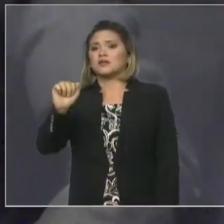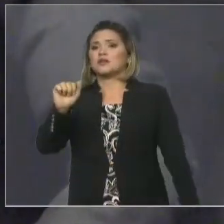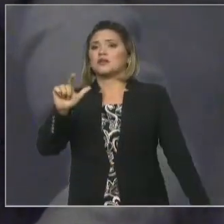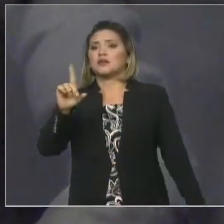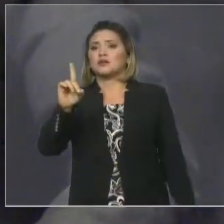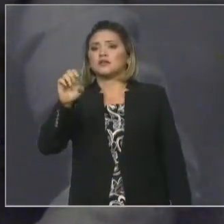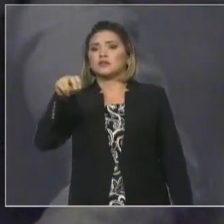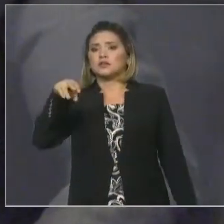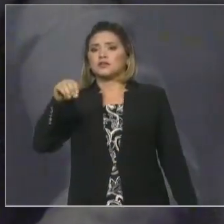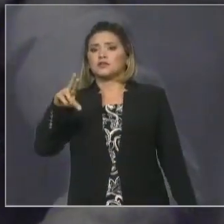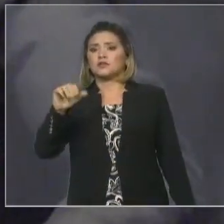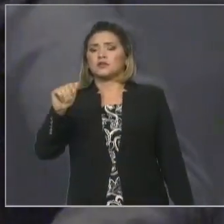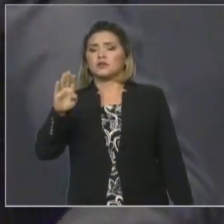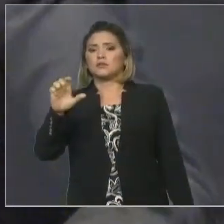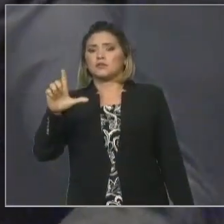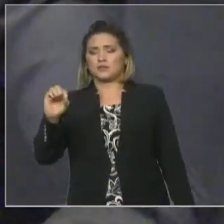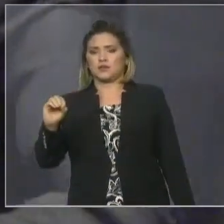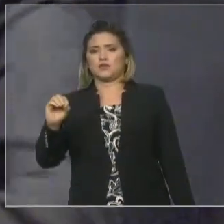esse serviço.